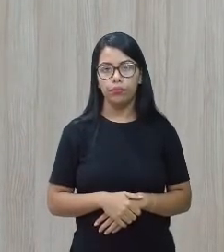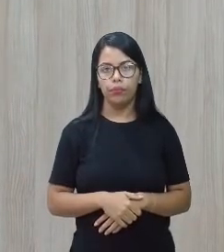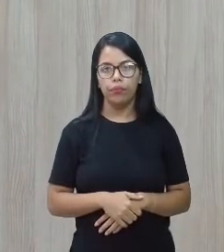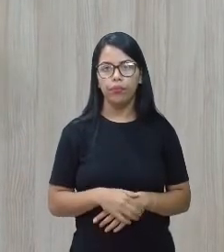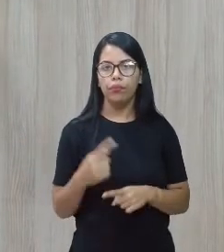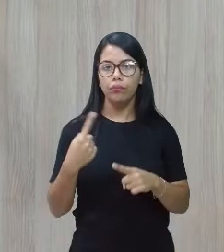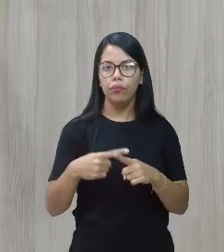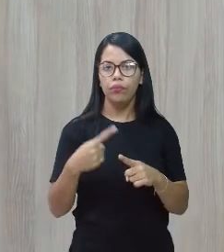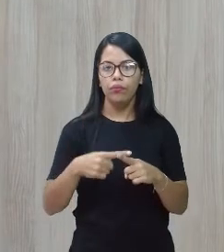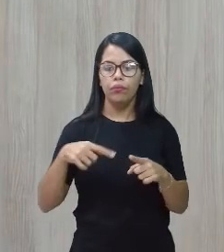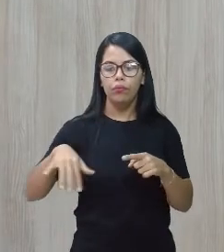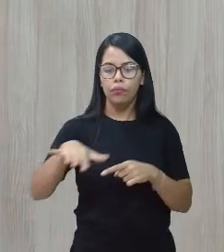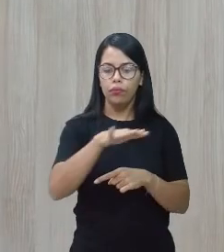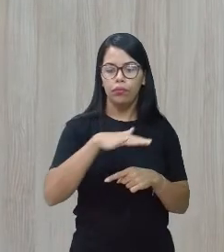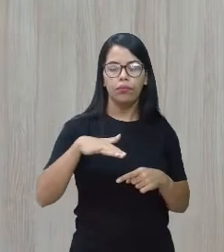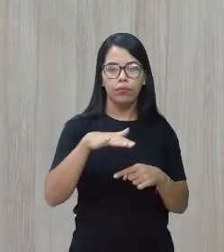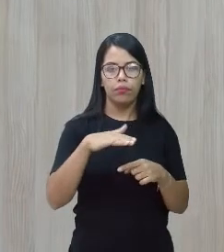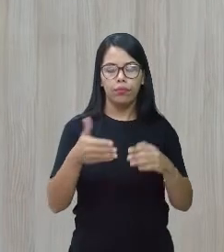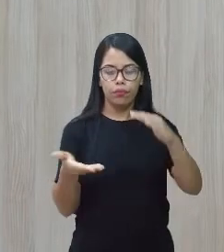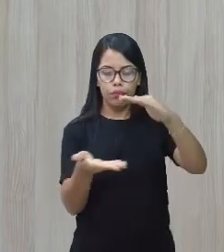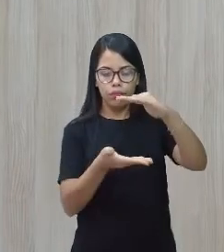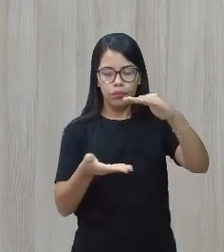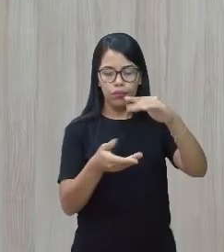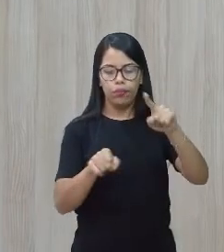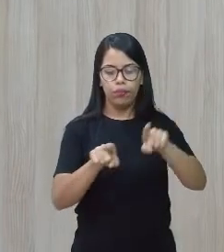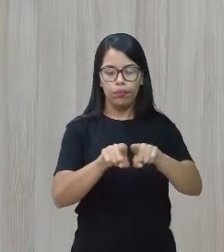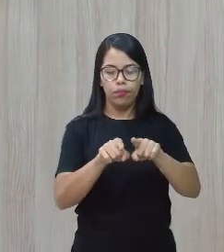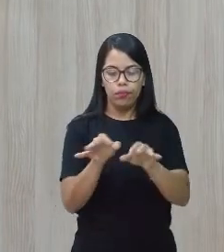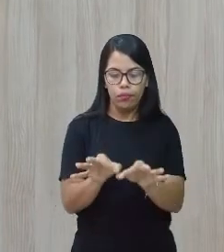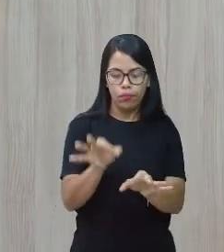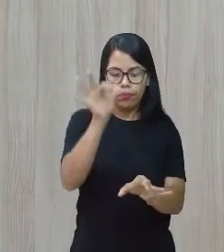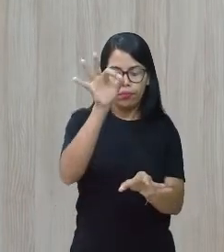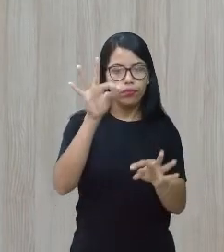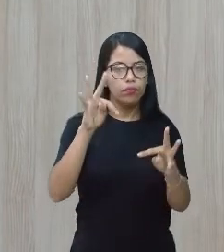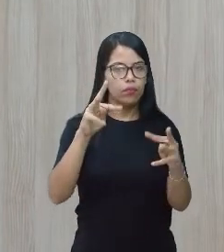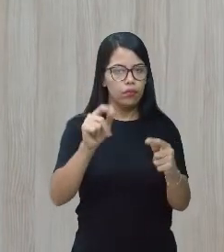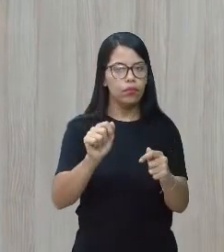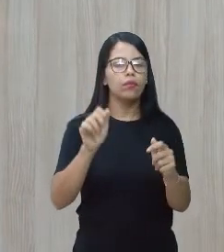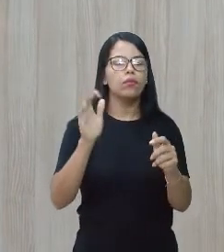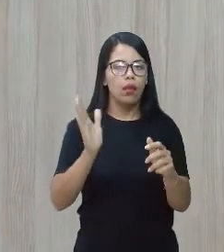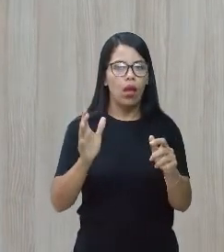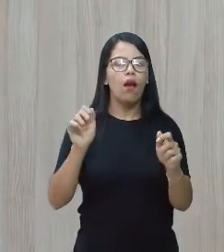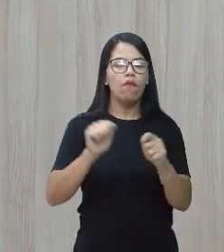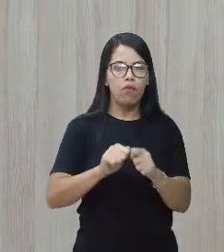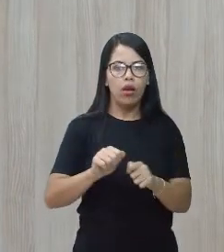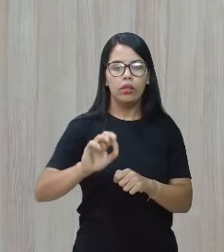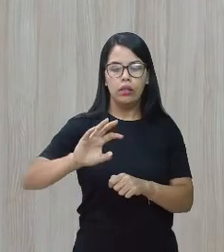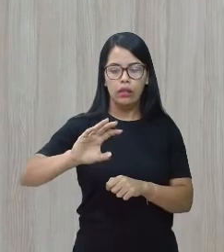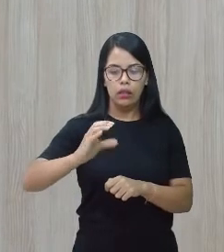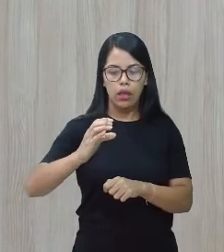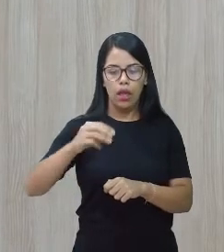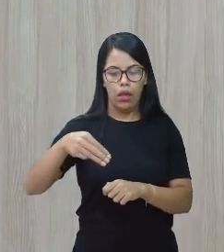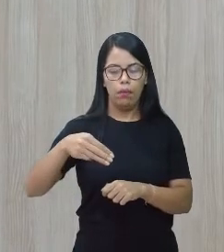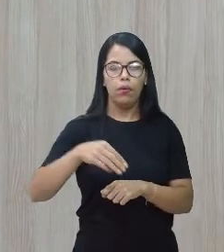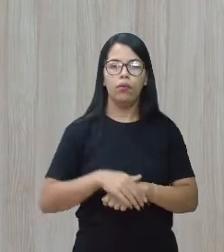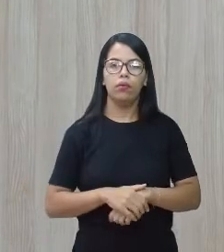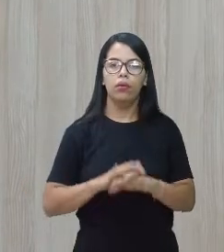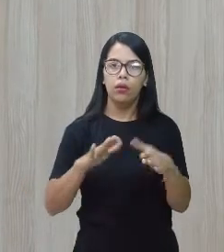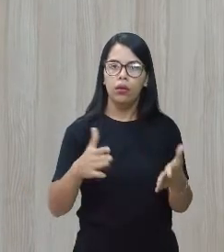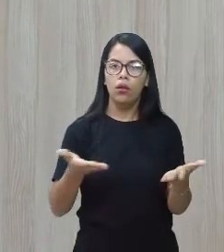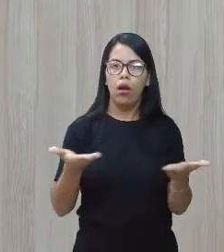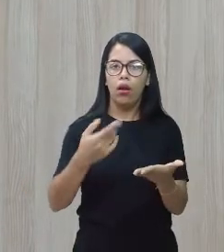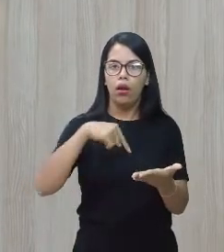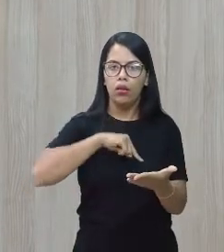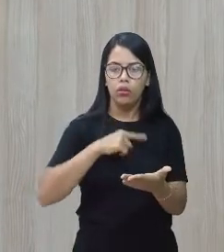porque tanto a área quanto a altura estão em centímetros. E aqui a gente observa a relação